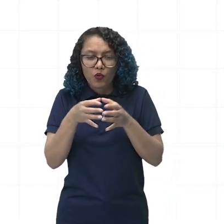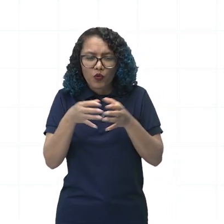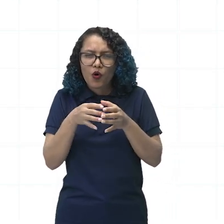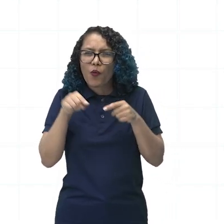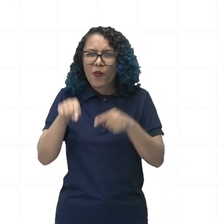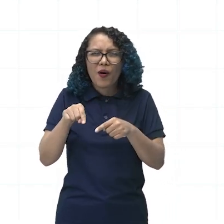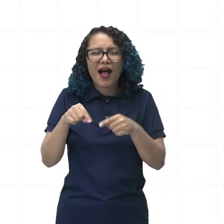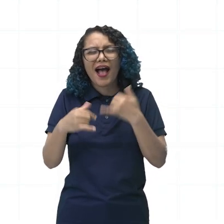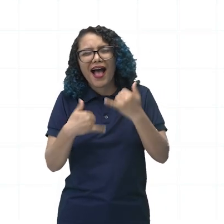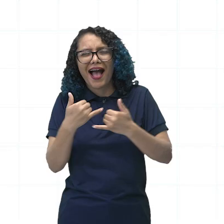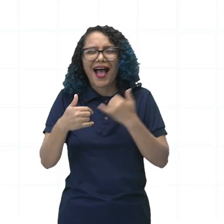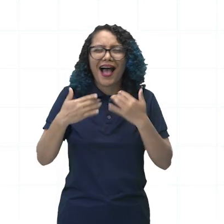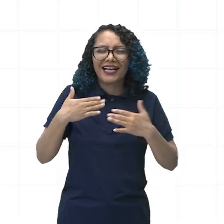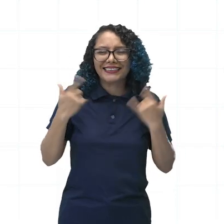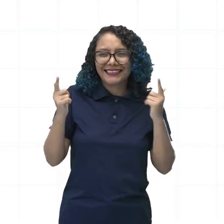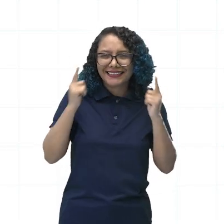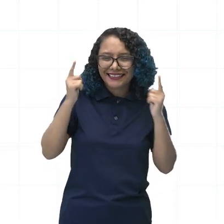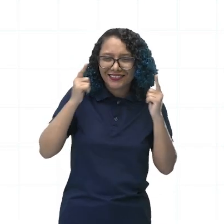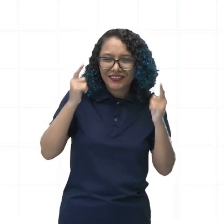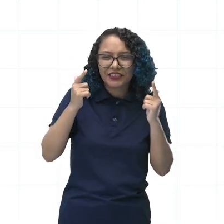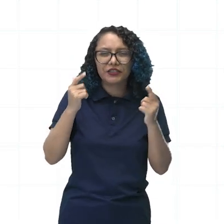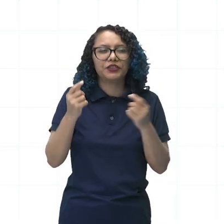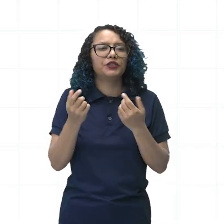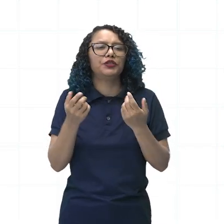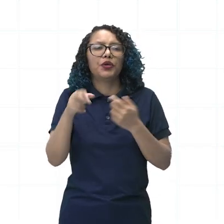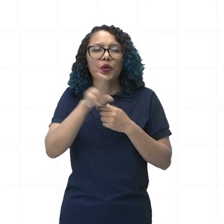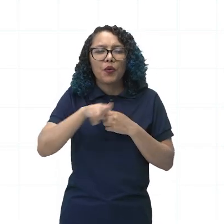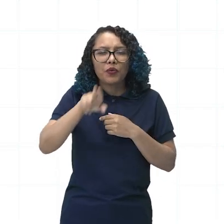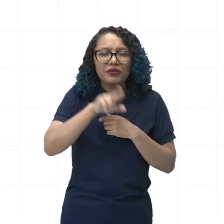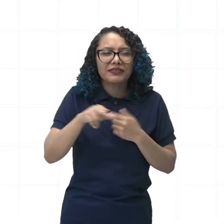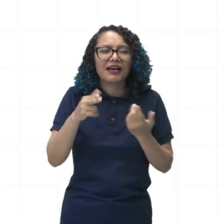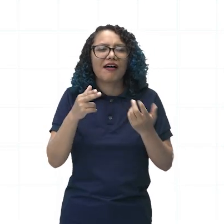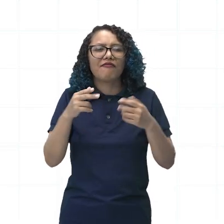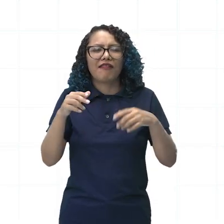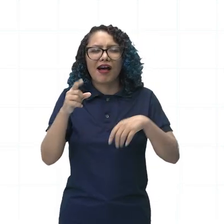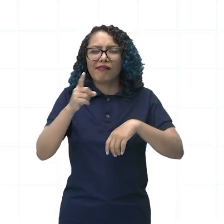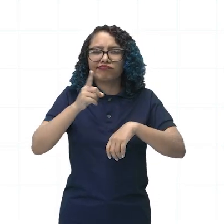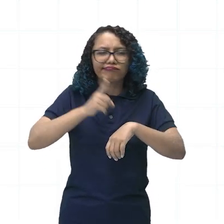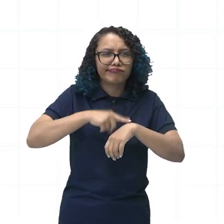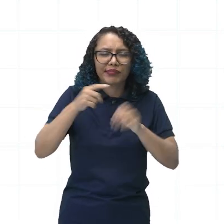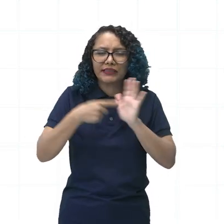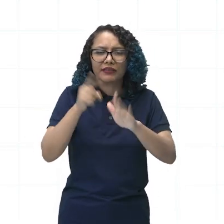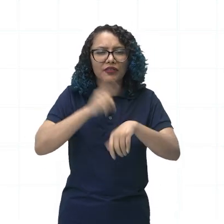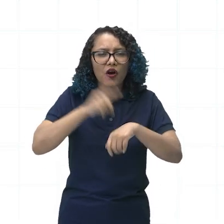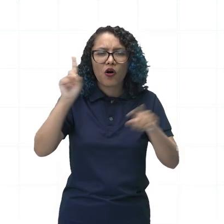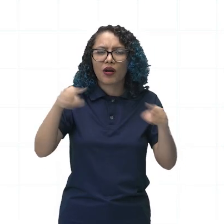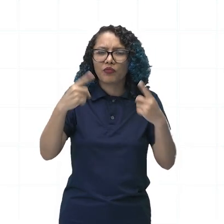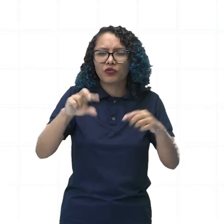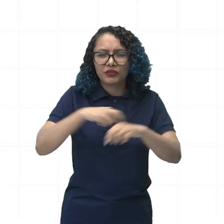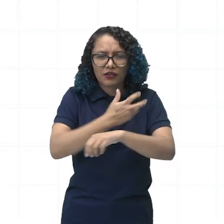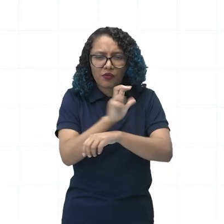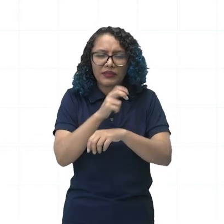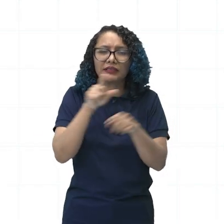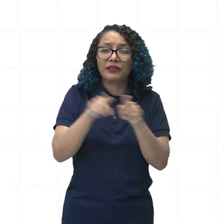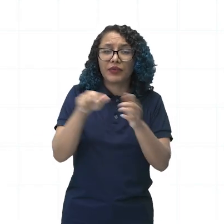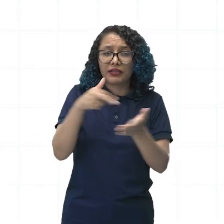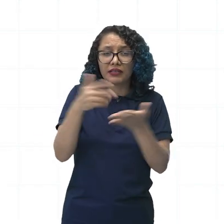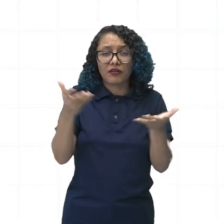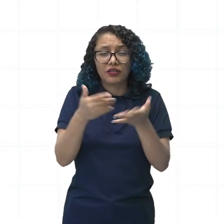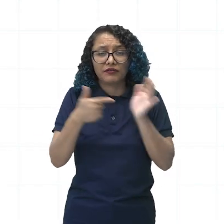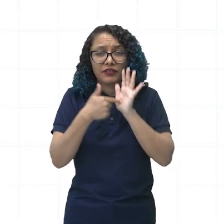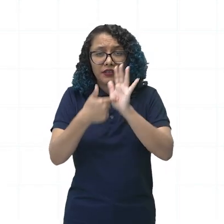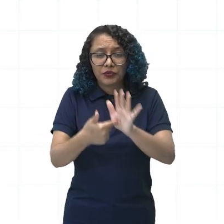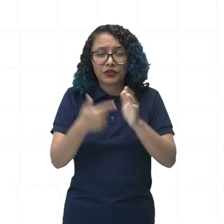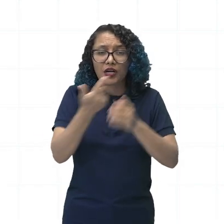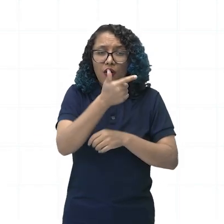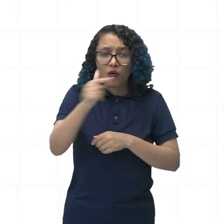da improvisação, música, acrobacias e danças. E vamos agora falar sobre um outro estilo de teatro, que é o